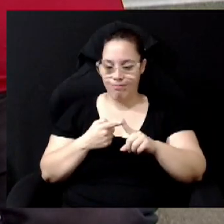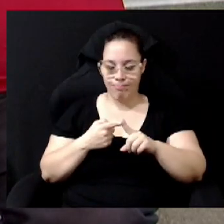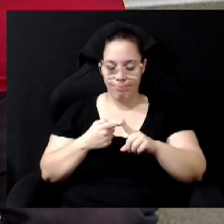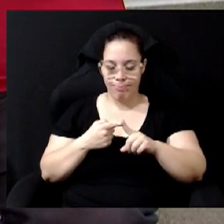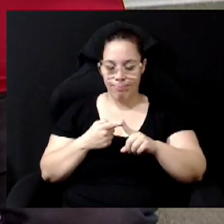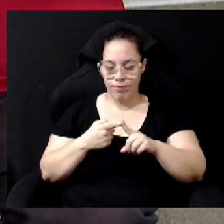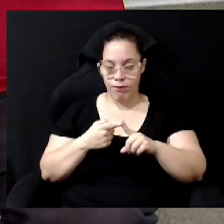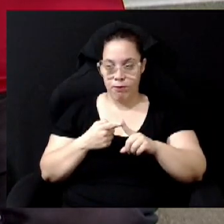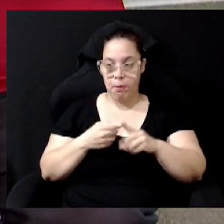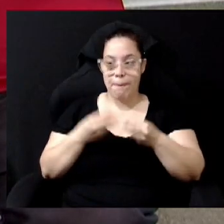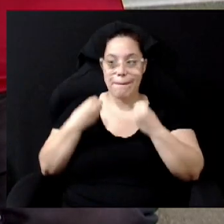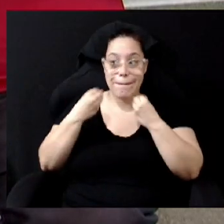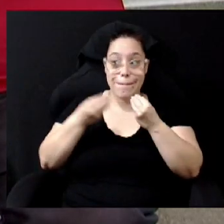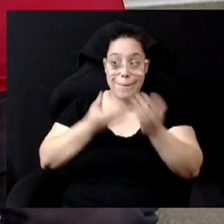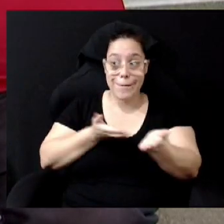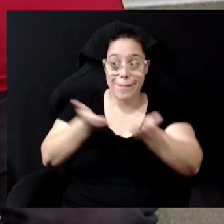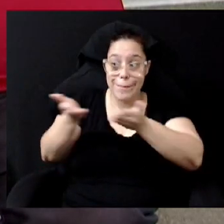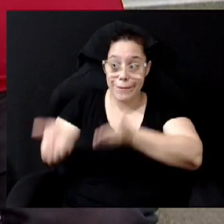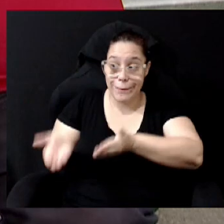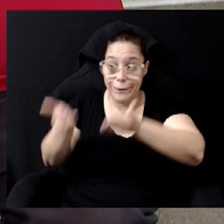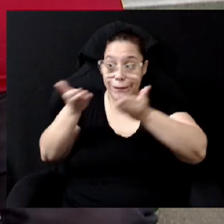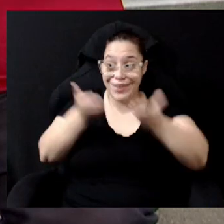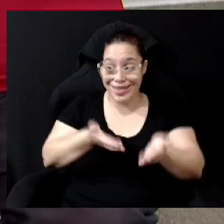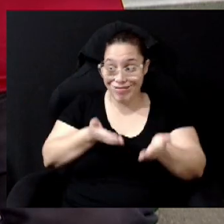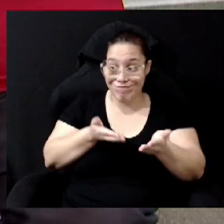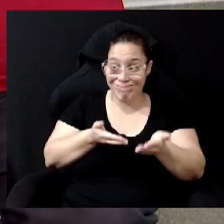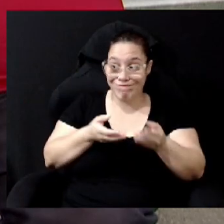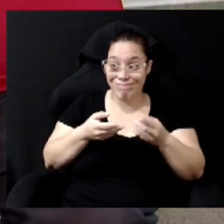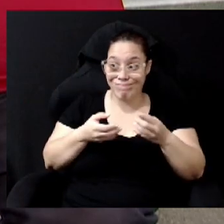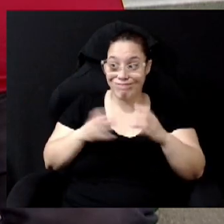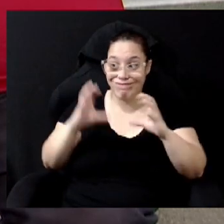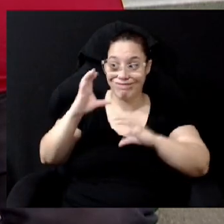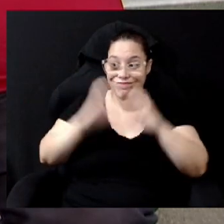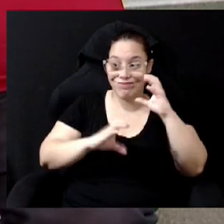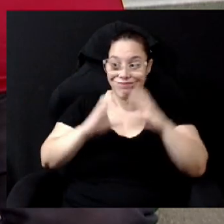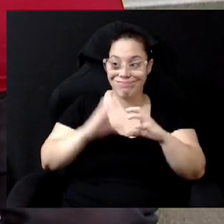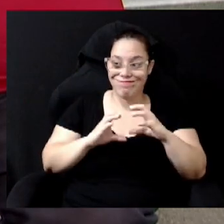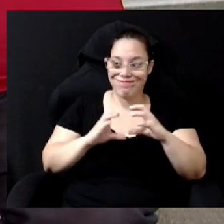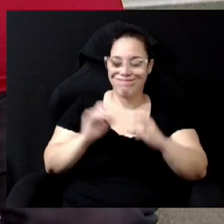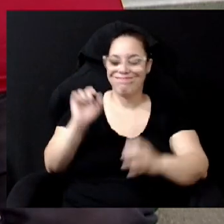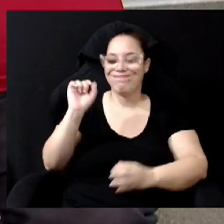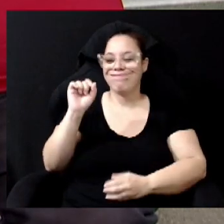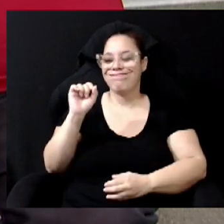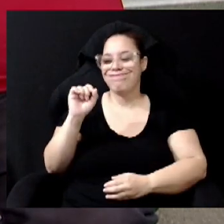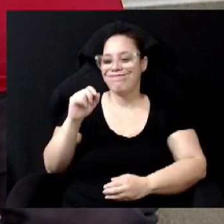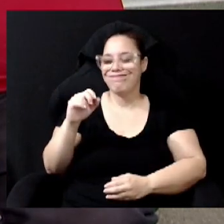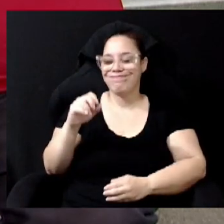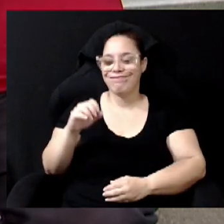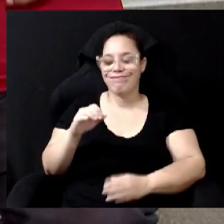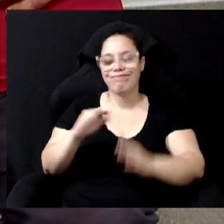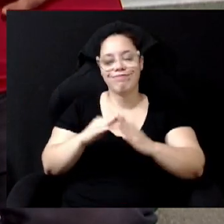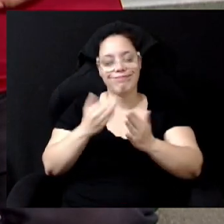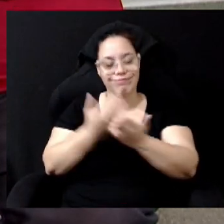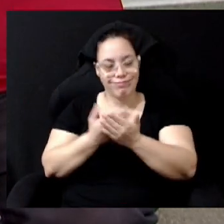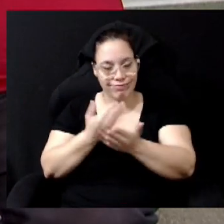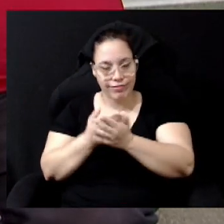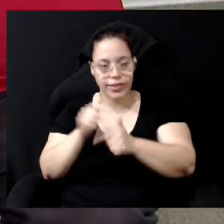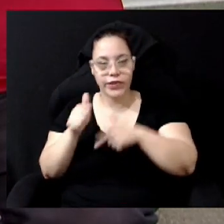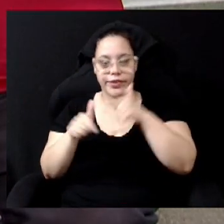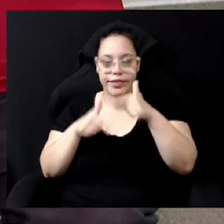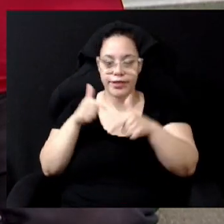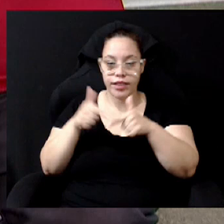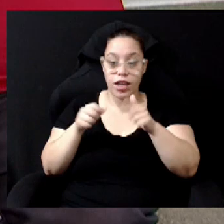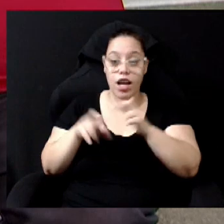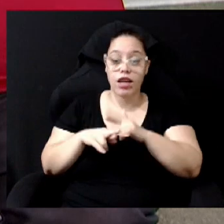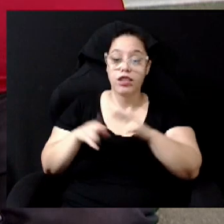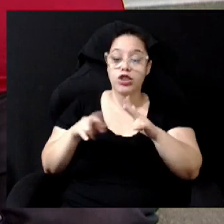vamos lidar com esse conflito. E aí, esse é o pulo do gato, ou seja, a escola tem feito um trabalho de falar, olha, a gente é diferente, é